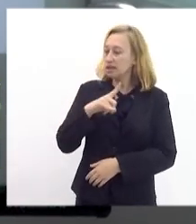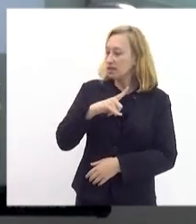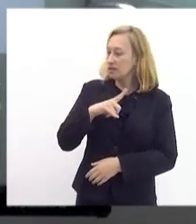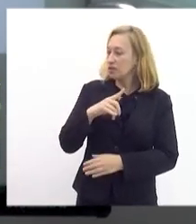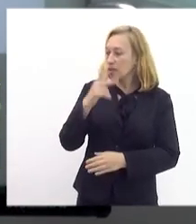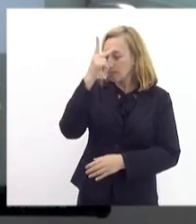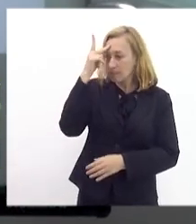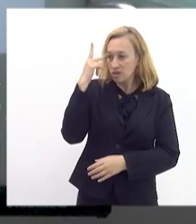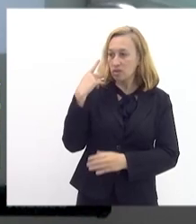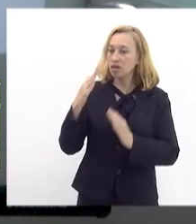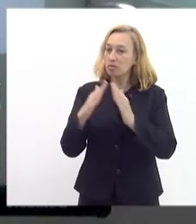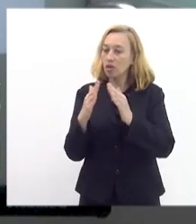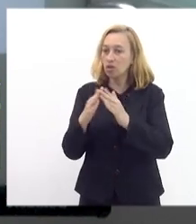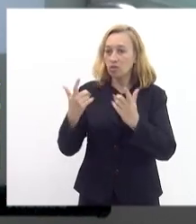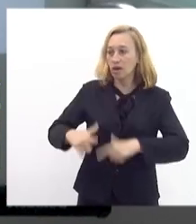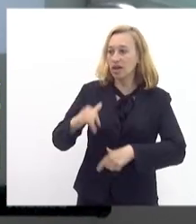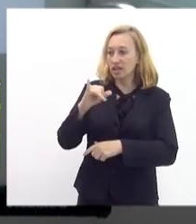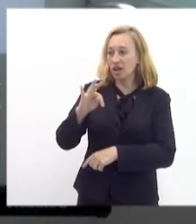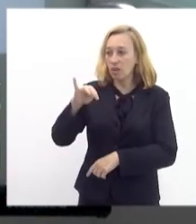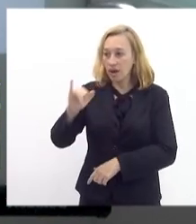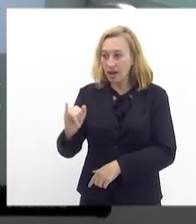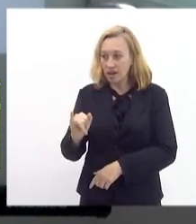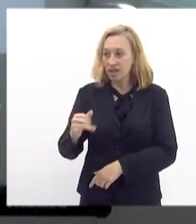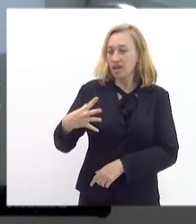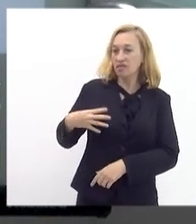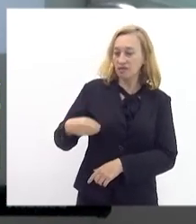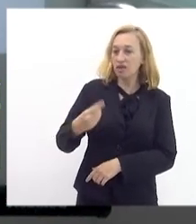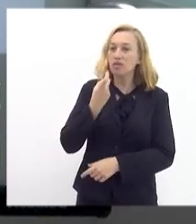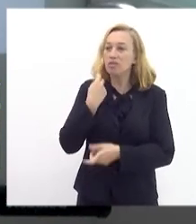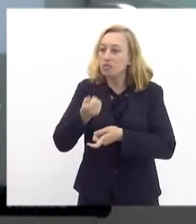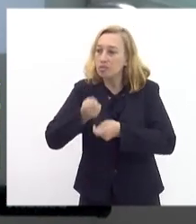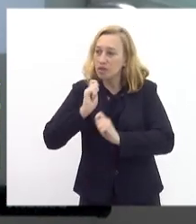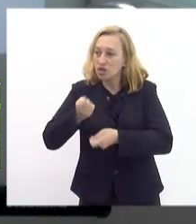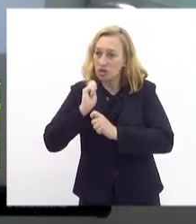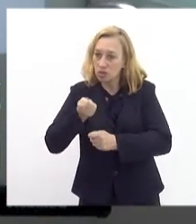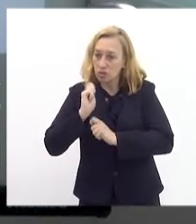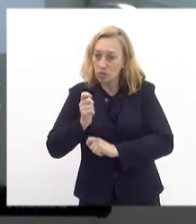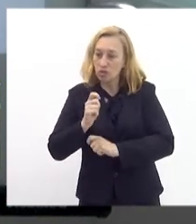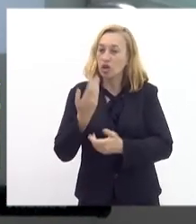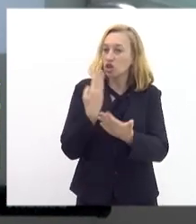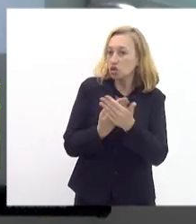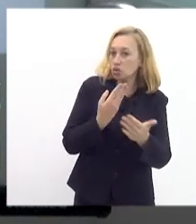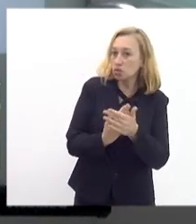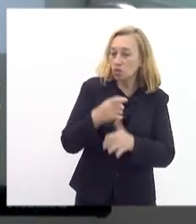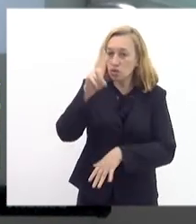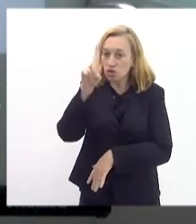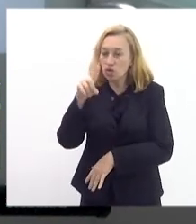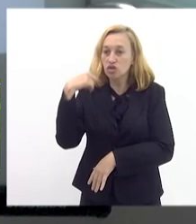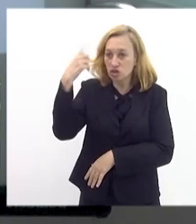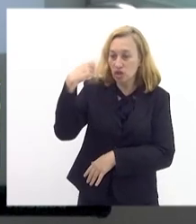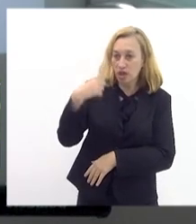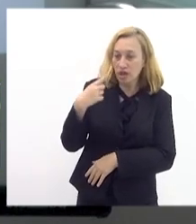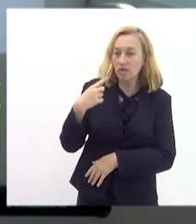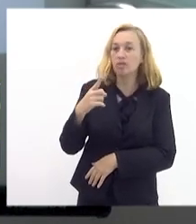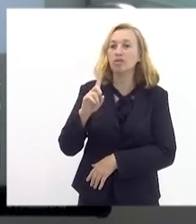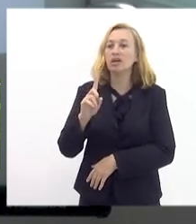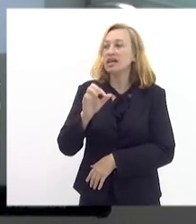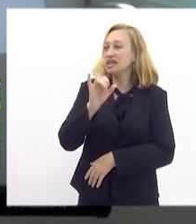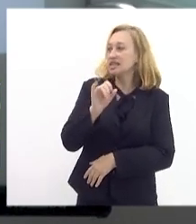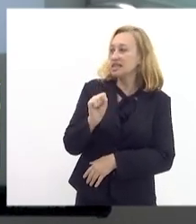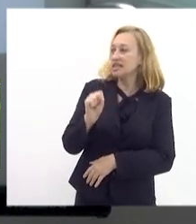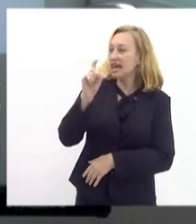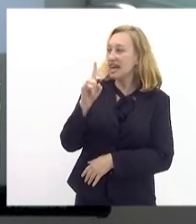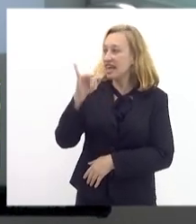moradora de Itaguaí Ela é filha de pescador ela é isso do direito é advogada a senhora Celina